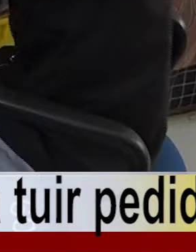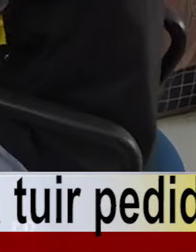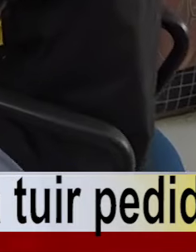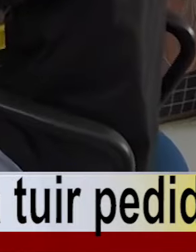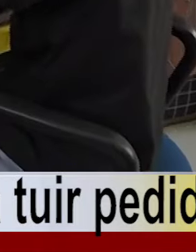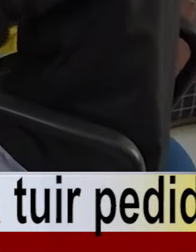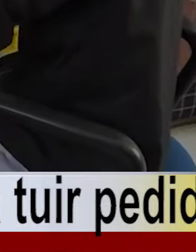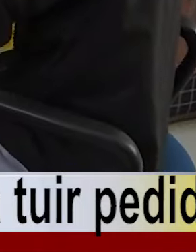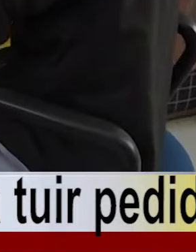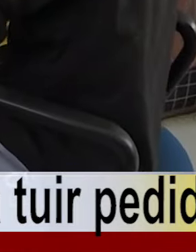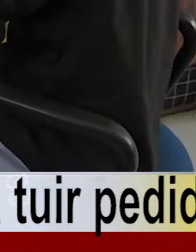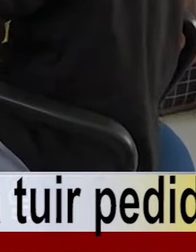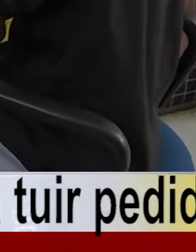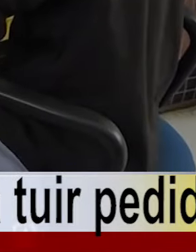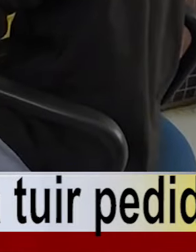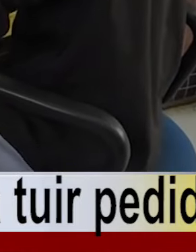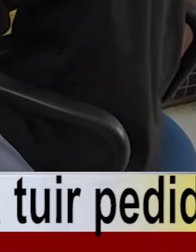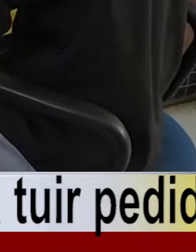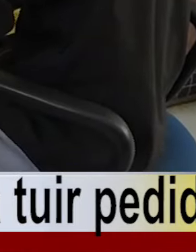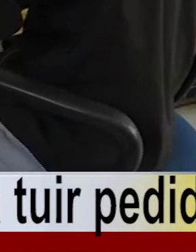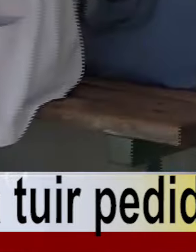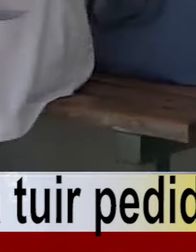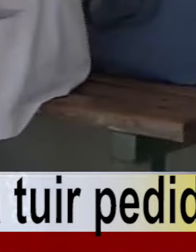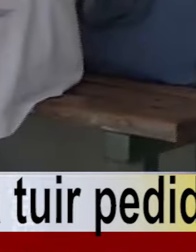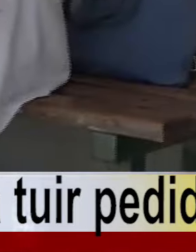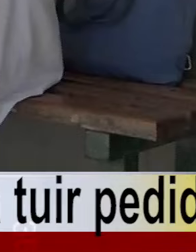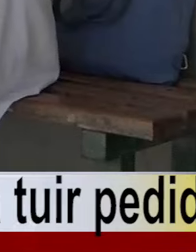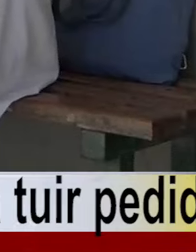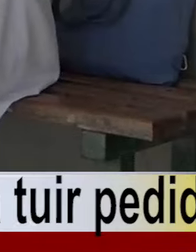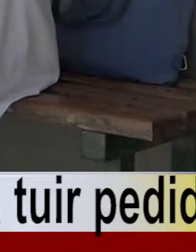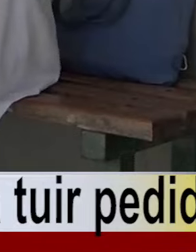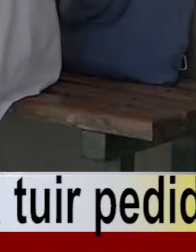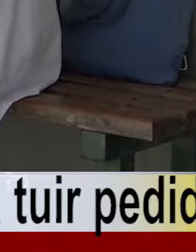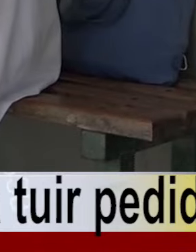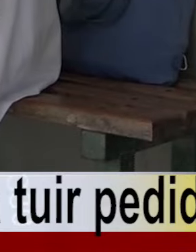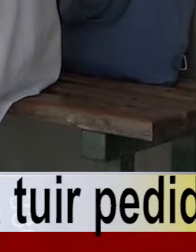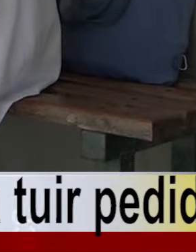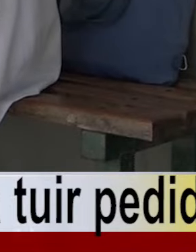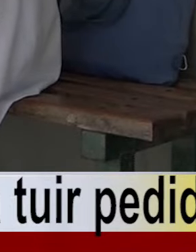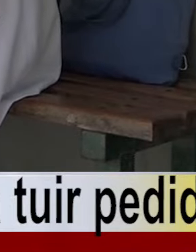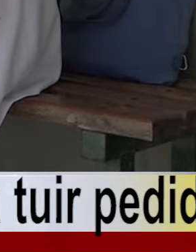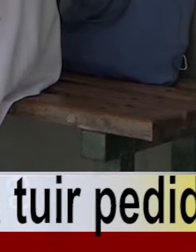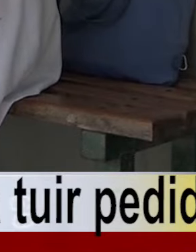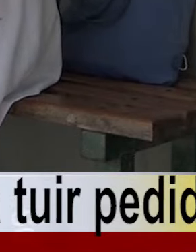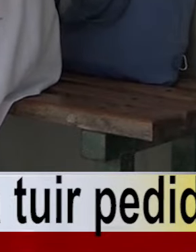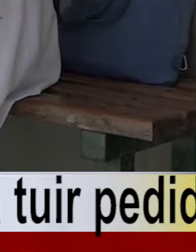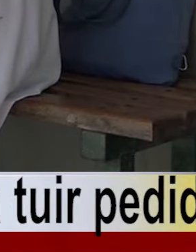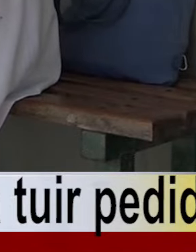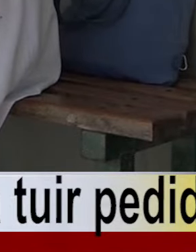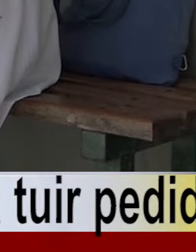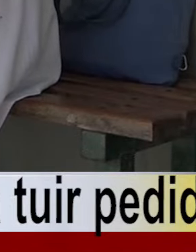Chefe Centro Saúde Comoro preocupa e Moro CNB INF PM distribui la tuir pedido.